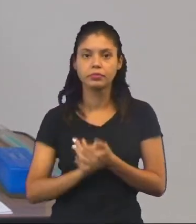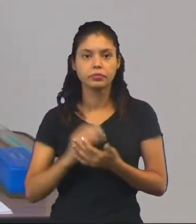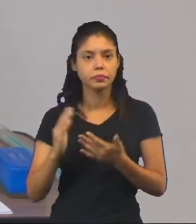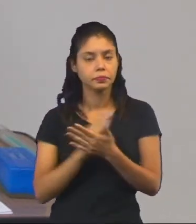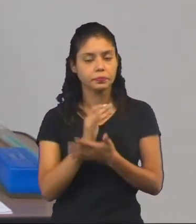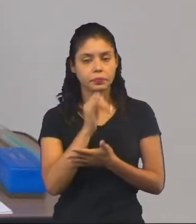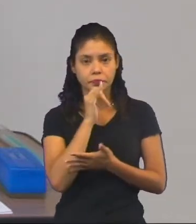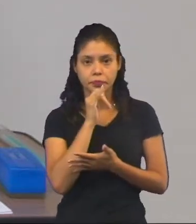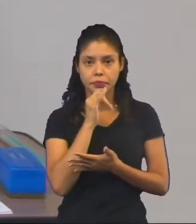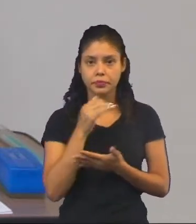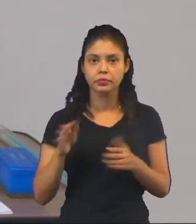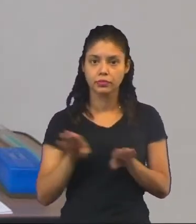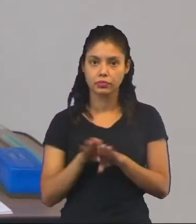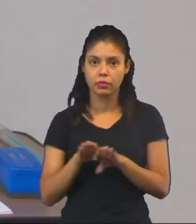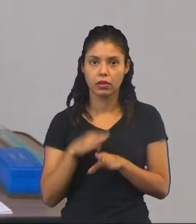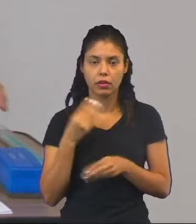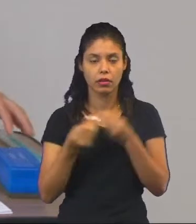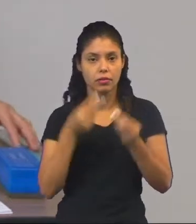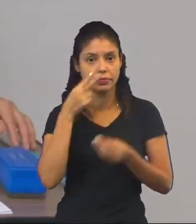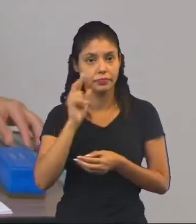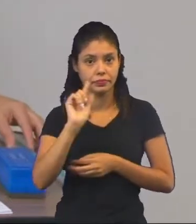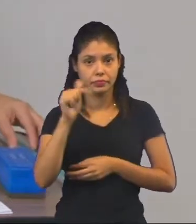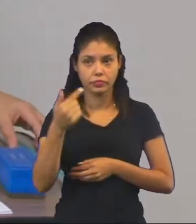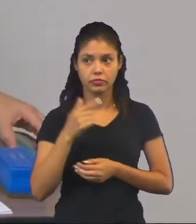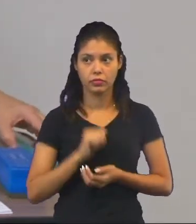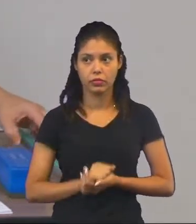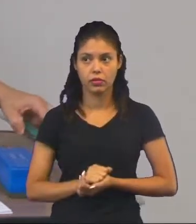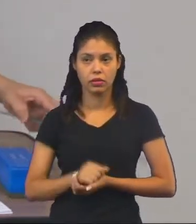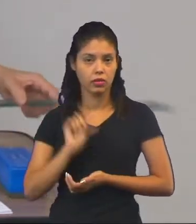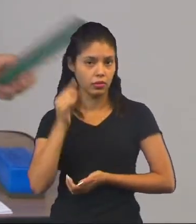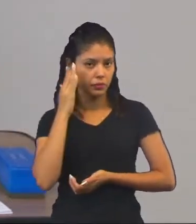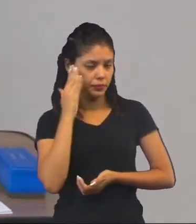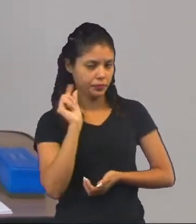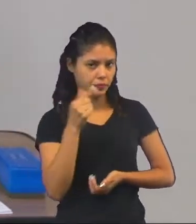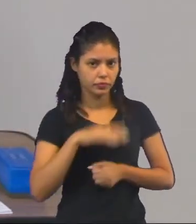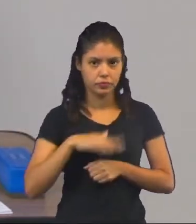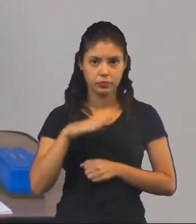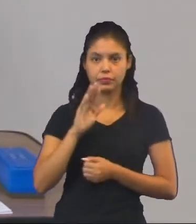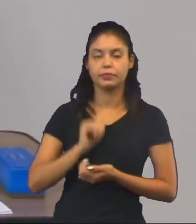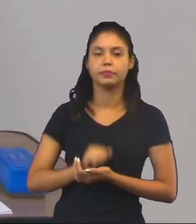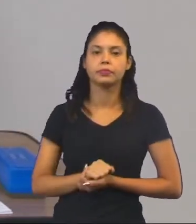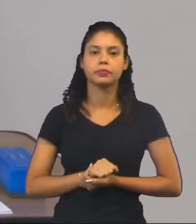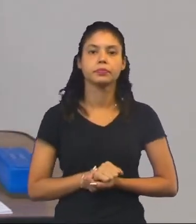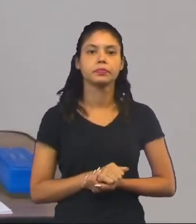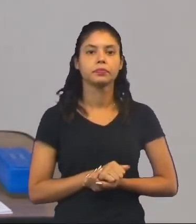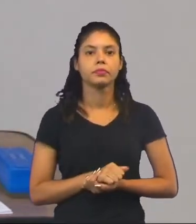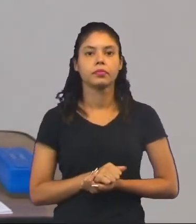alguns exemplos também, como aqui comigo. Vamos ver o próximo exemplo para a gente entender um pouco mais. Vamos lá.